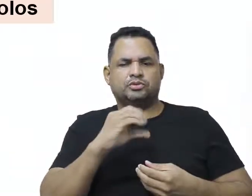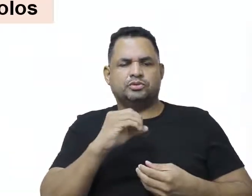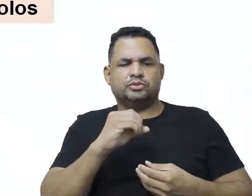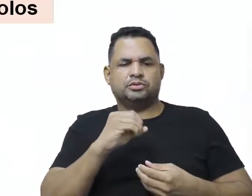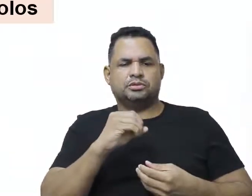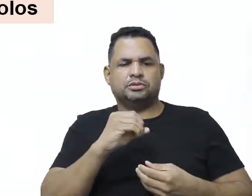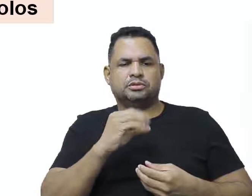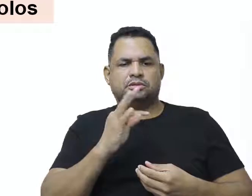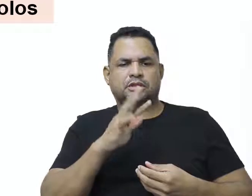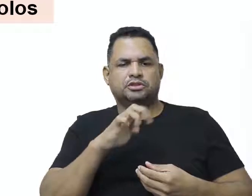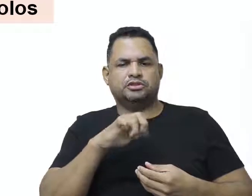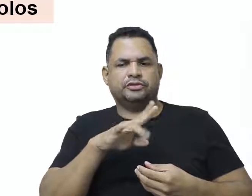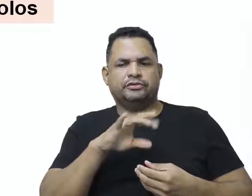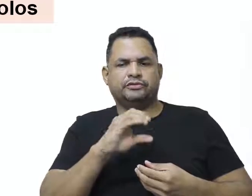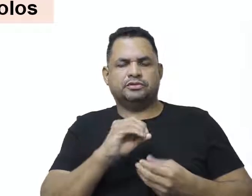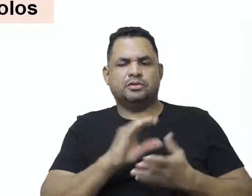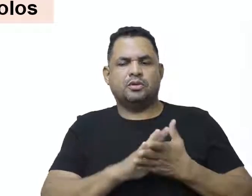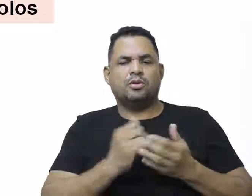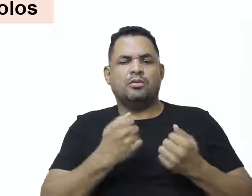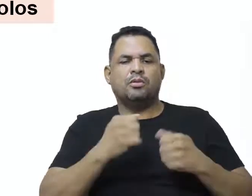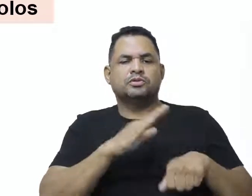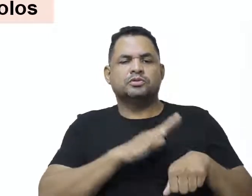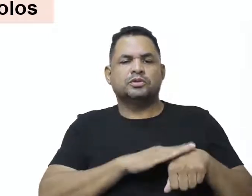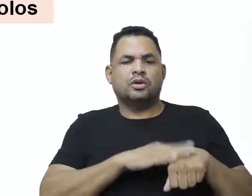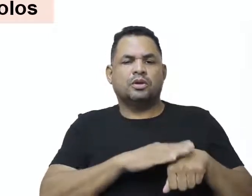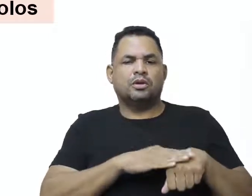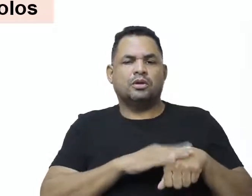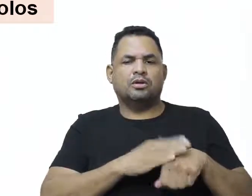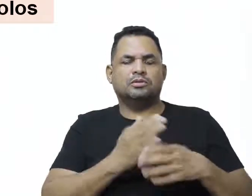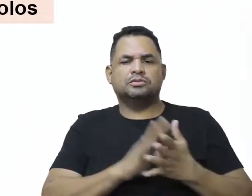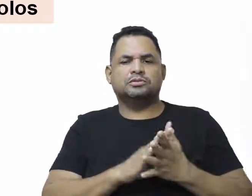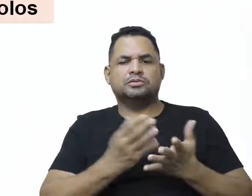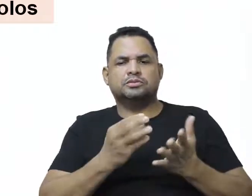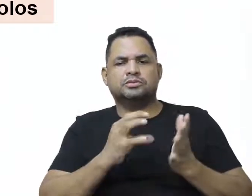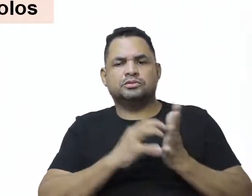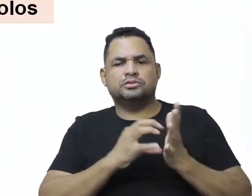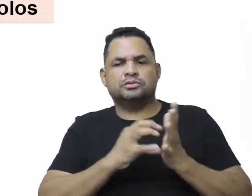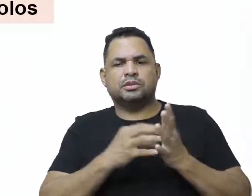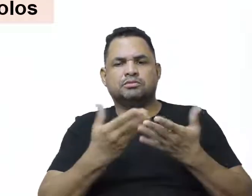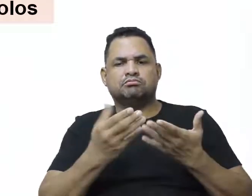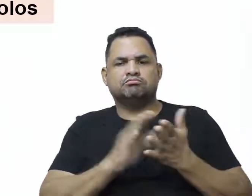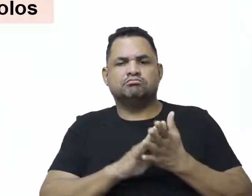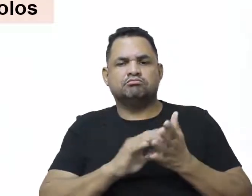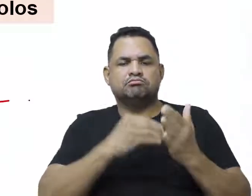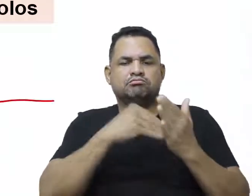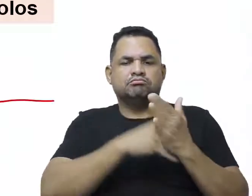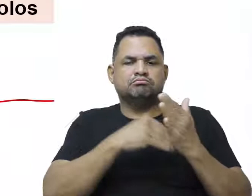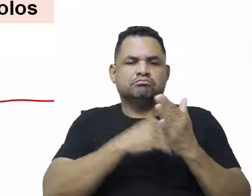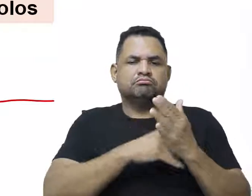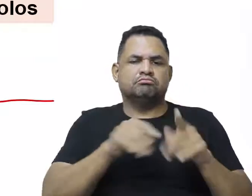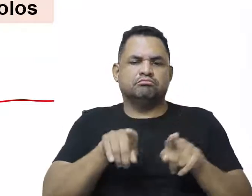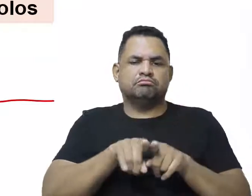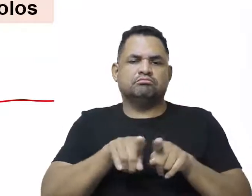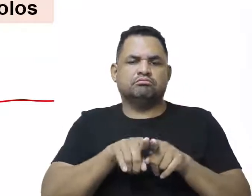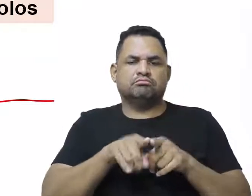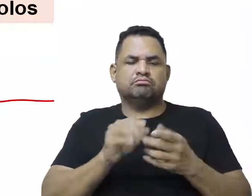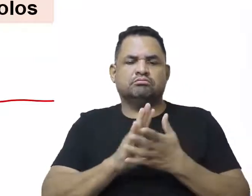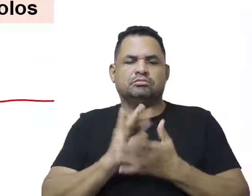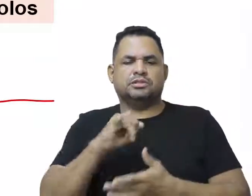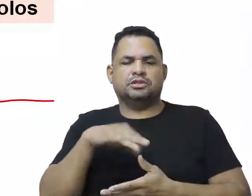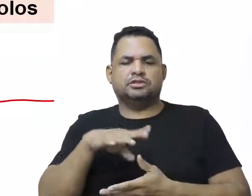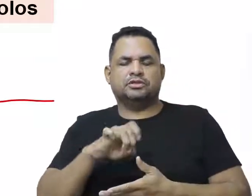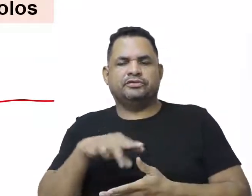tangíveis daquilo que eu posso tocar né que envolve os códigos e símbolos e os intangíveis que